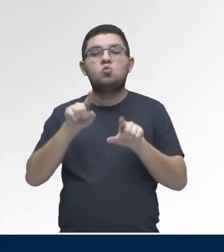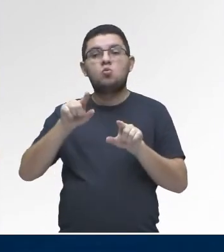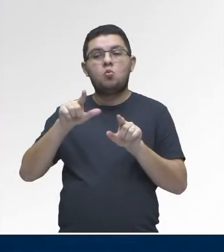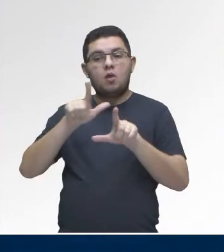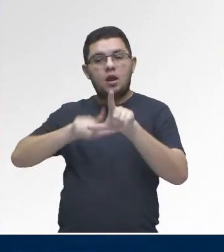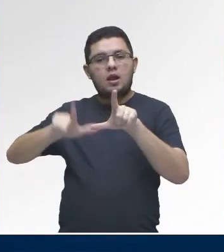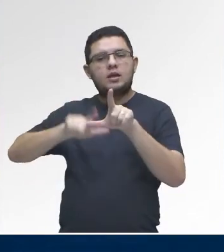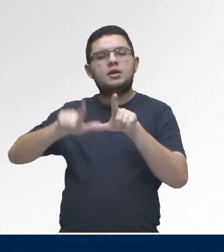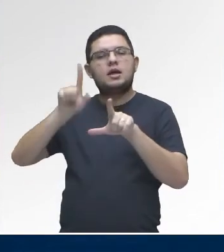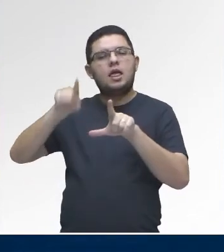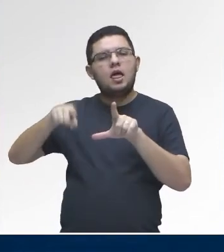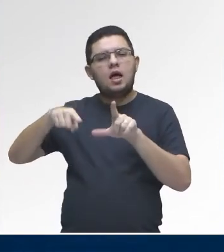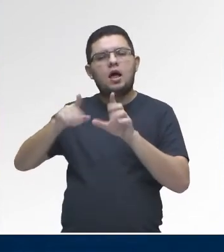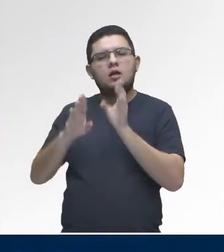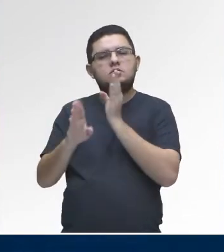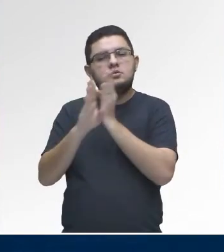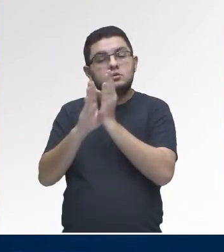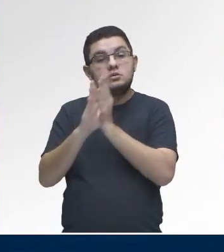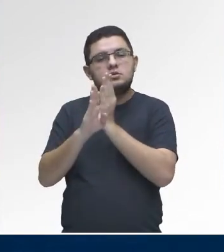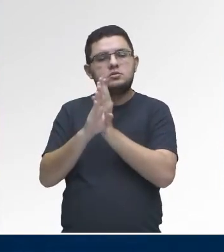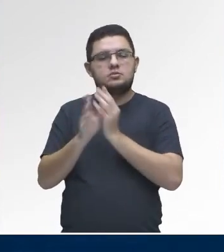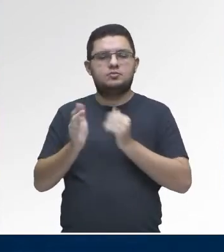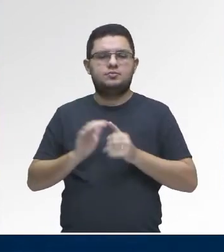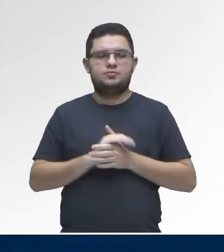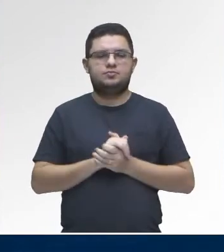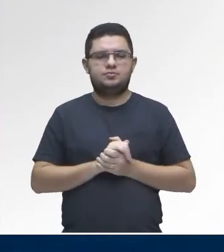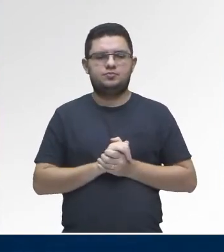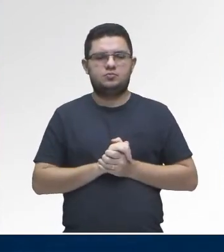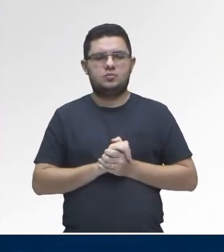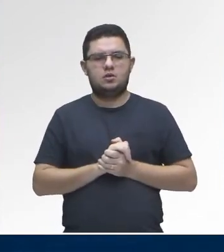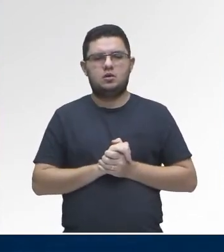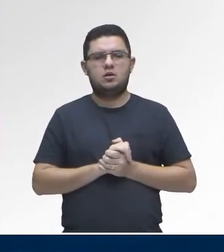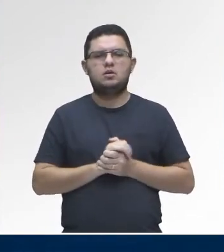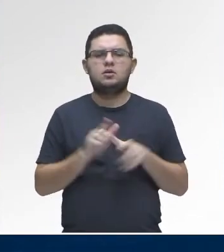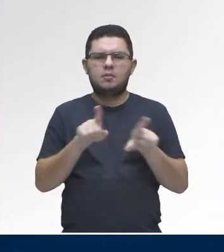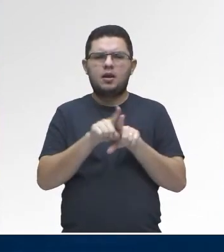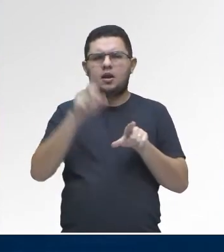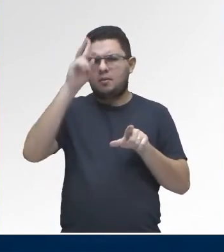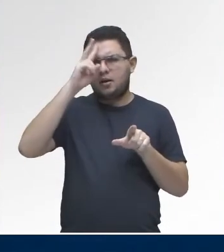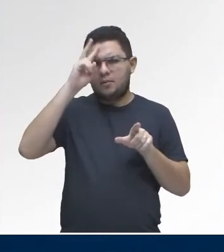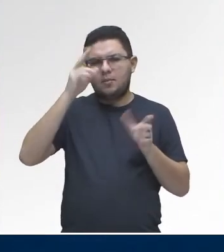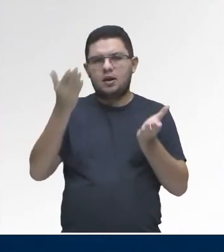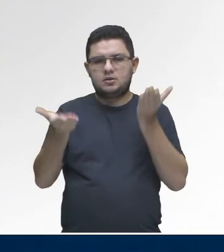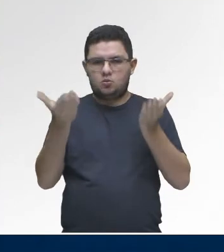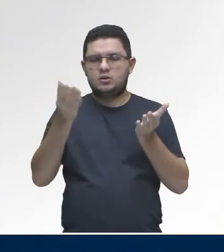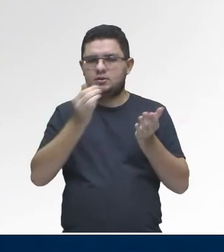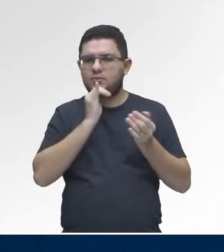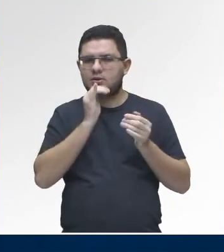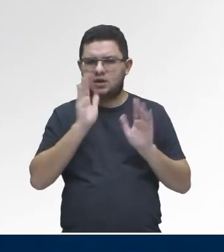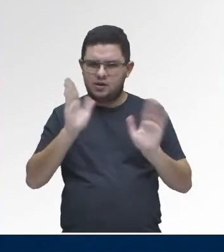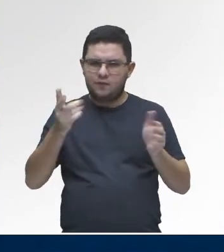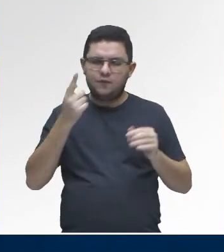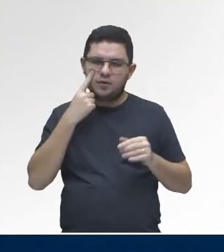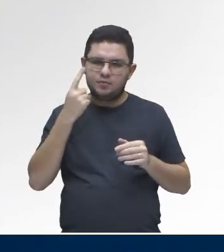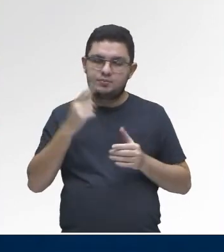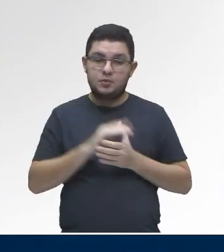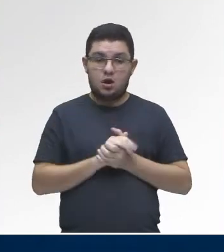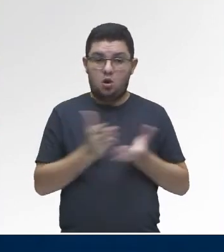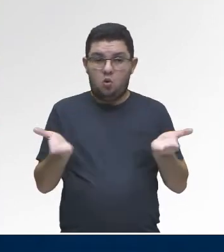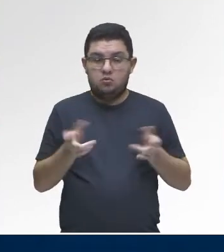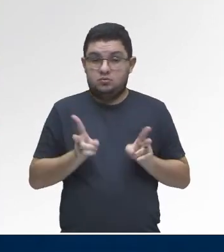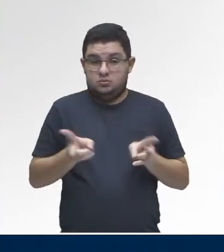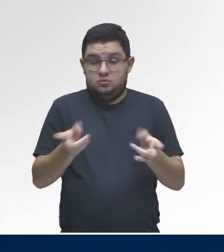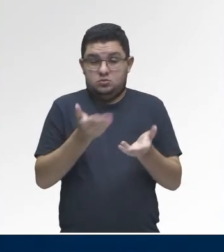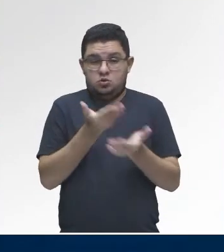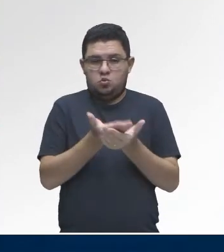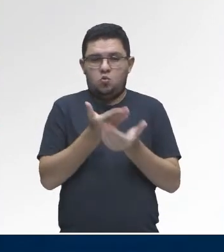nossa balança, né, que nós vimos aí os exemplos no nosso vídeo, tá bom? Vamos continuar a nossa aula sobre